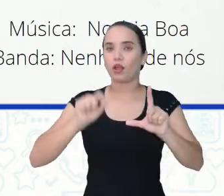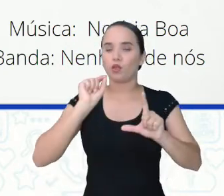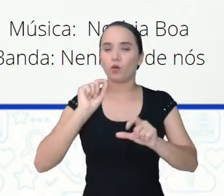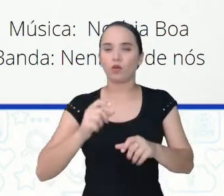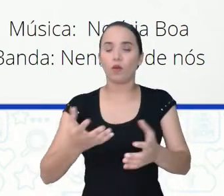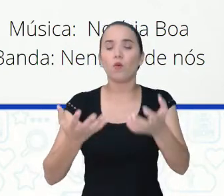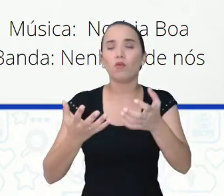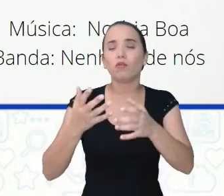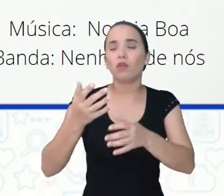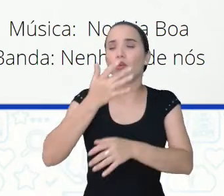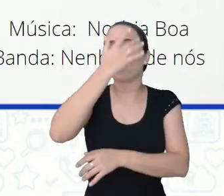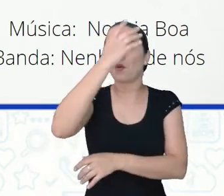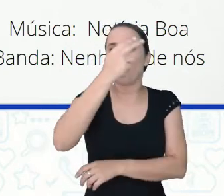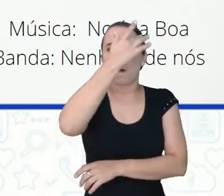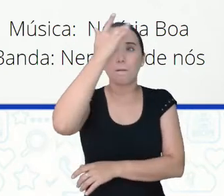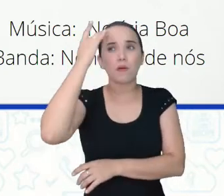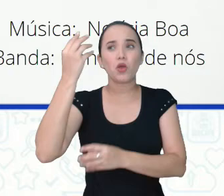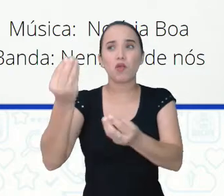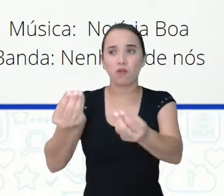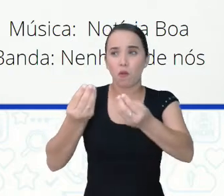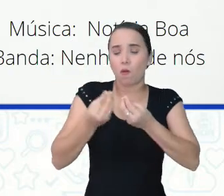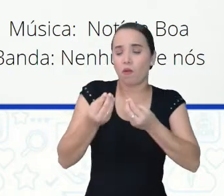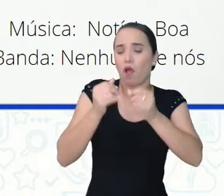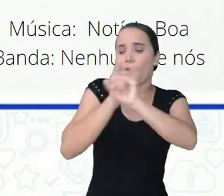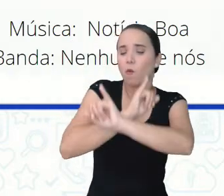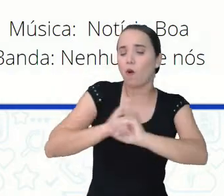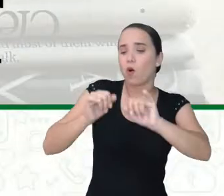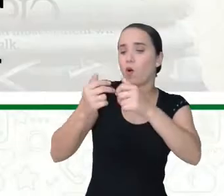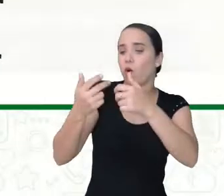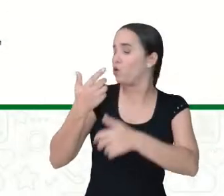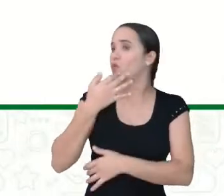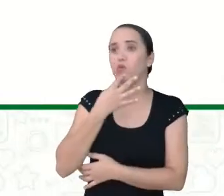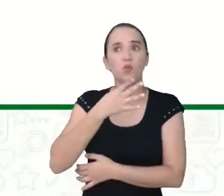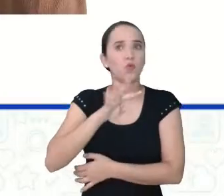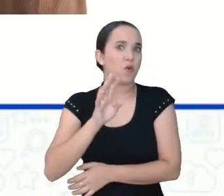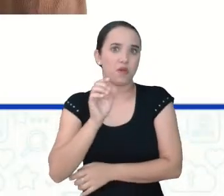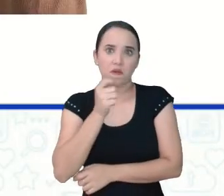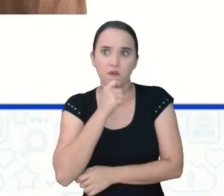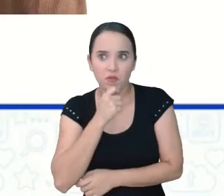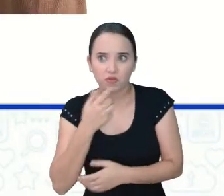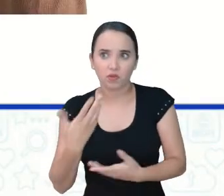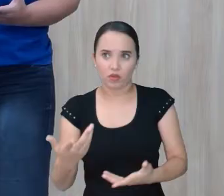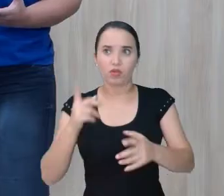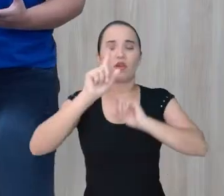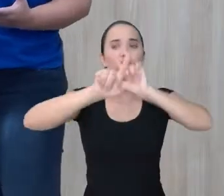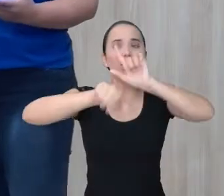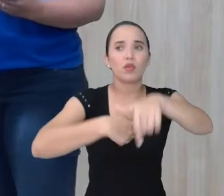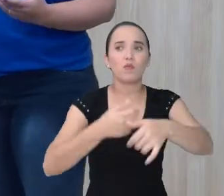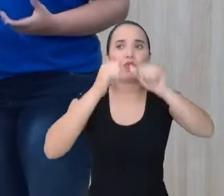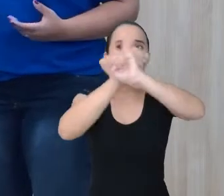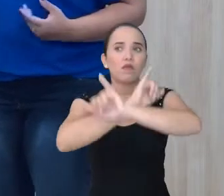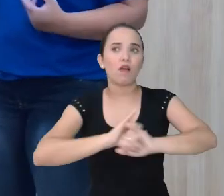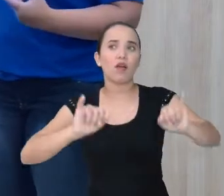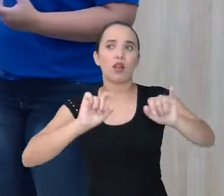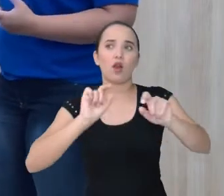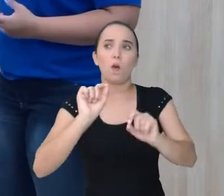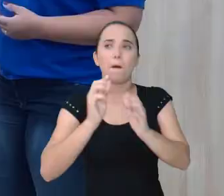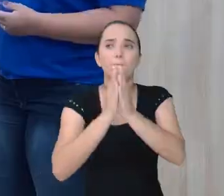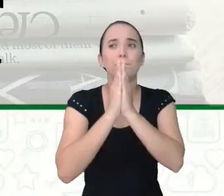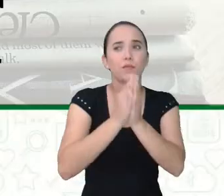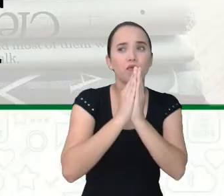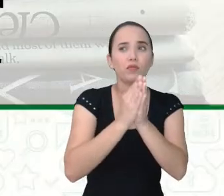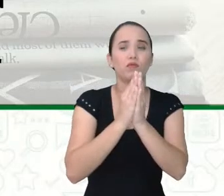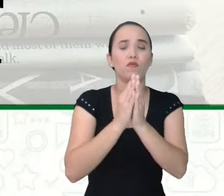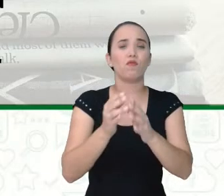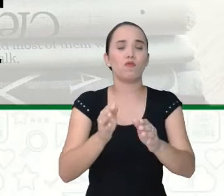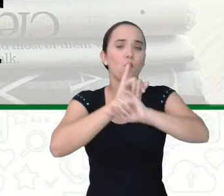boa vai acontecer, é só esperar para ver. E aí ele vai falando da notícia. Por favor, me tragam uma